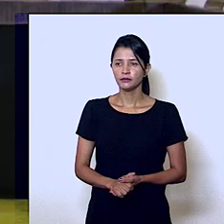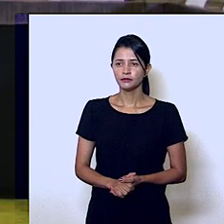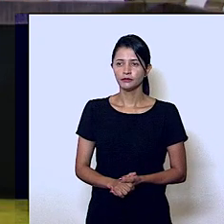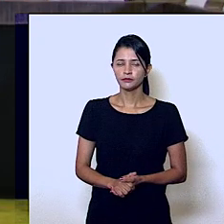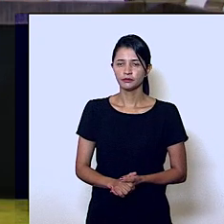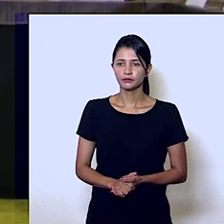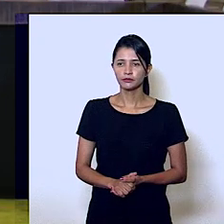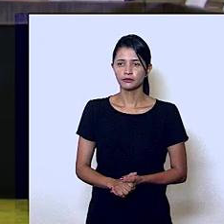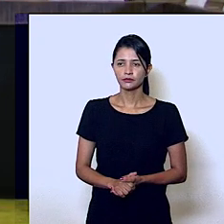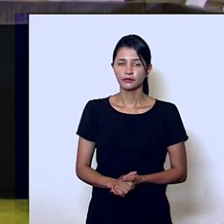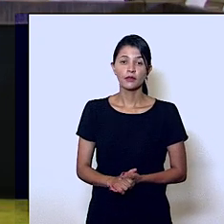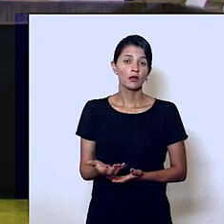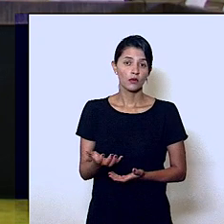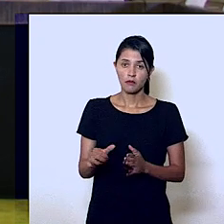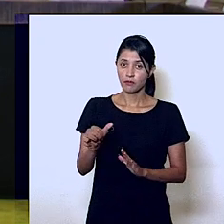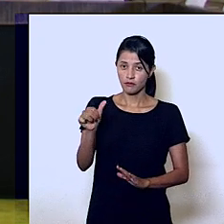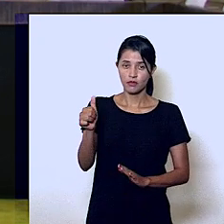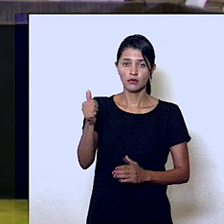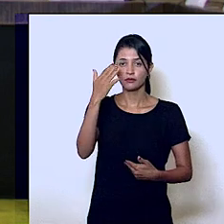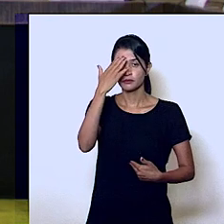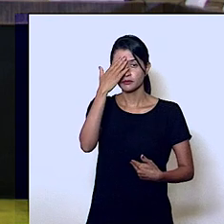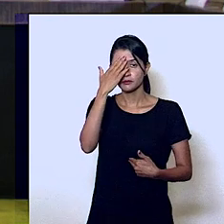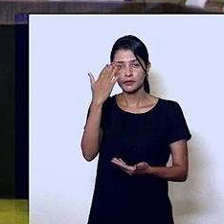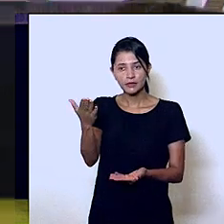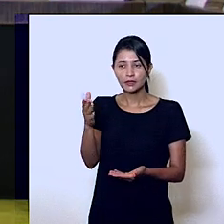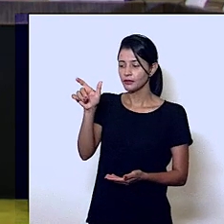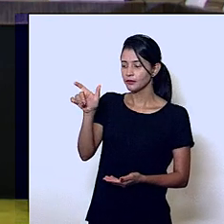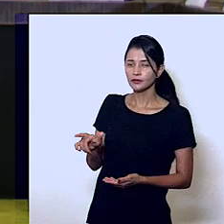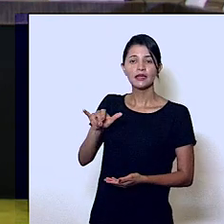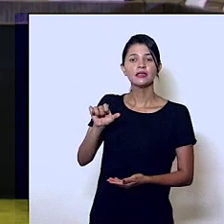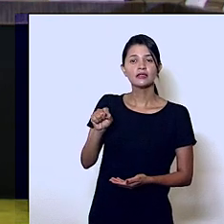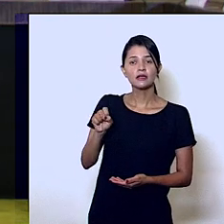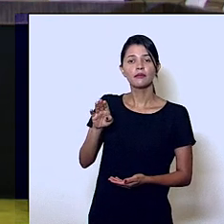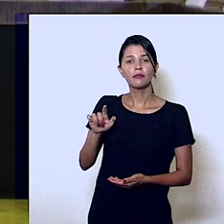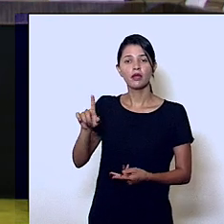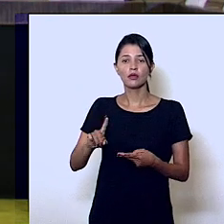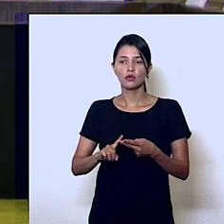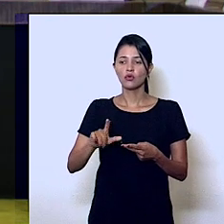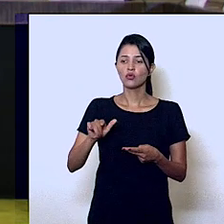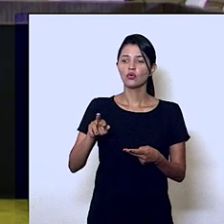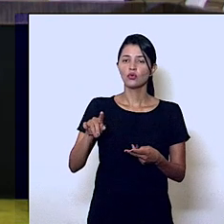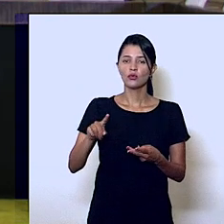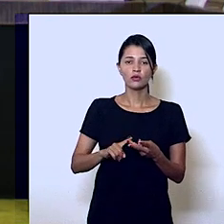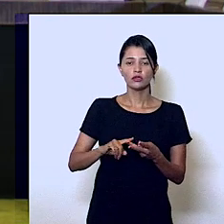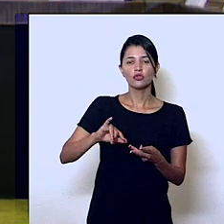primeiramente, agradecer a Isabel, o Luiz Antônio, o João Pedro Flecha de Lima,